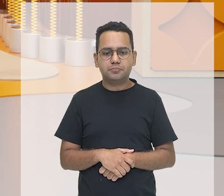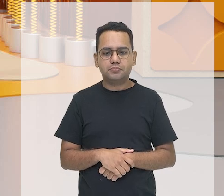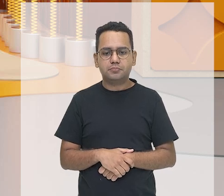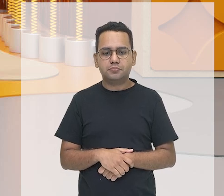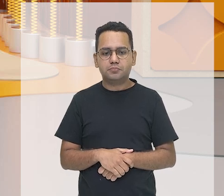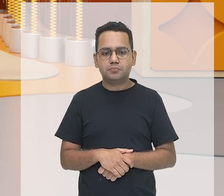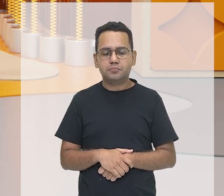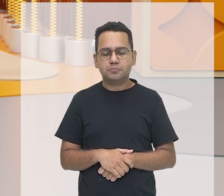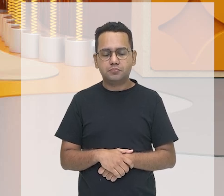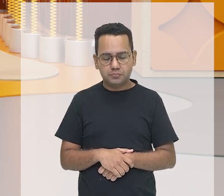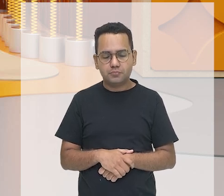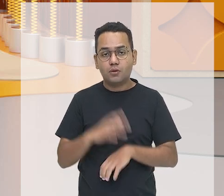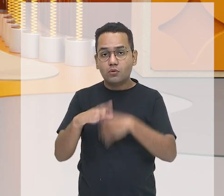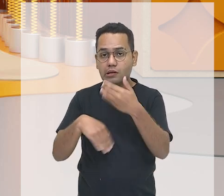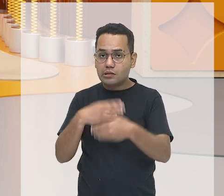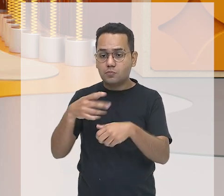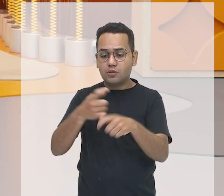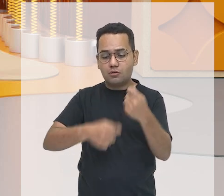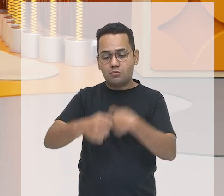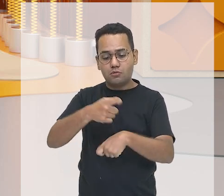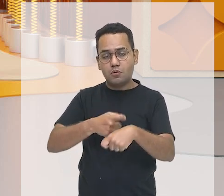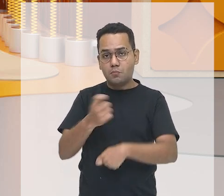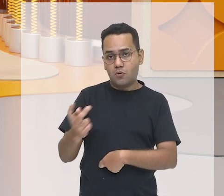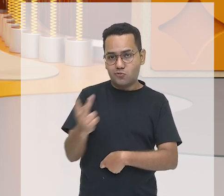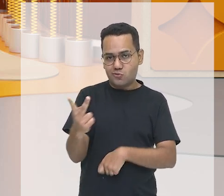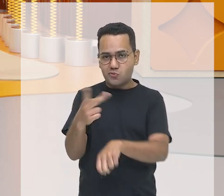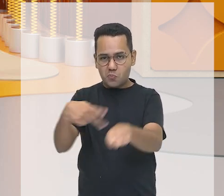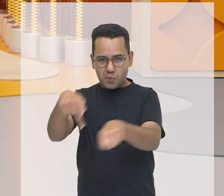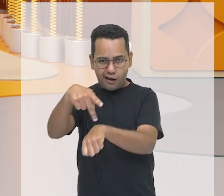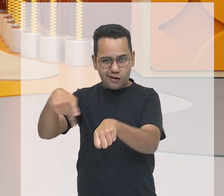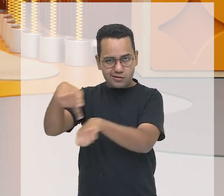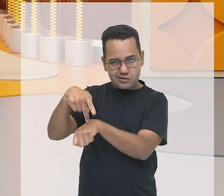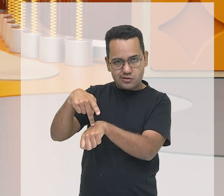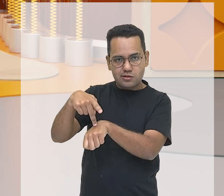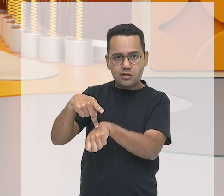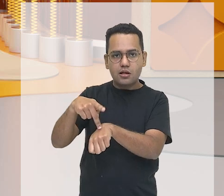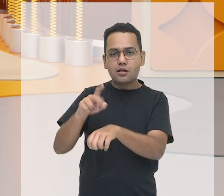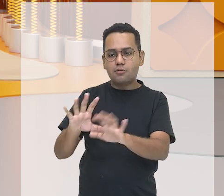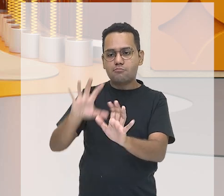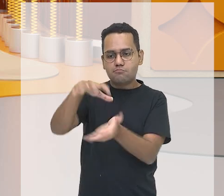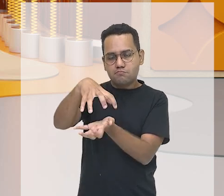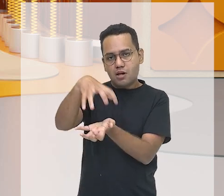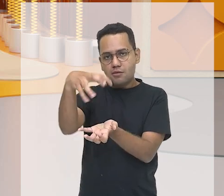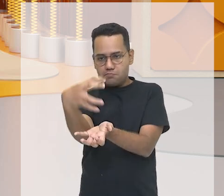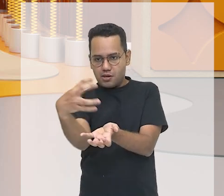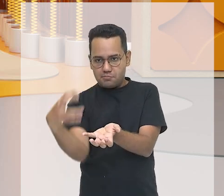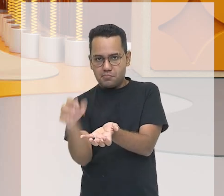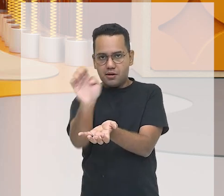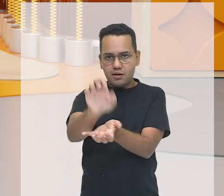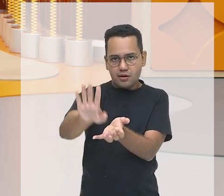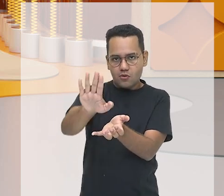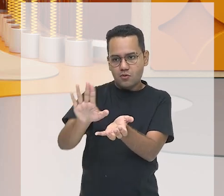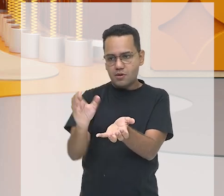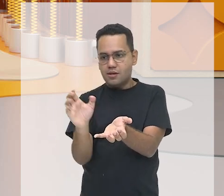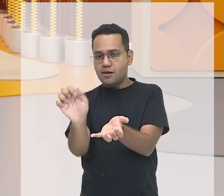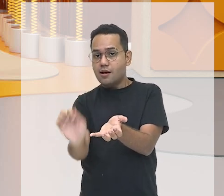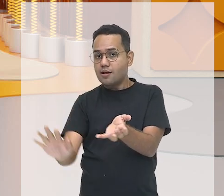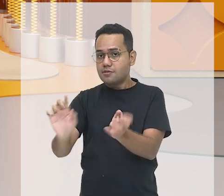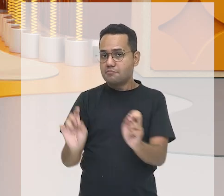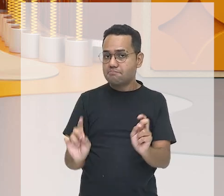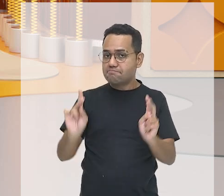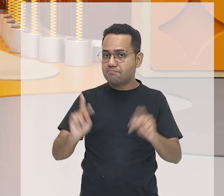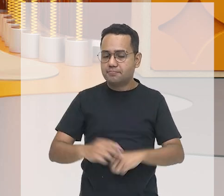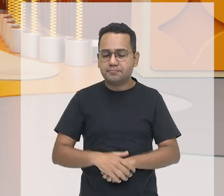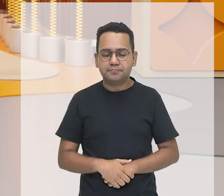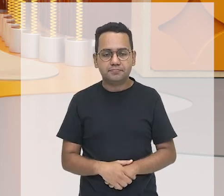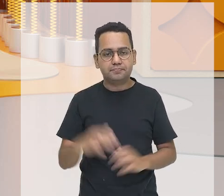em ambos os continentes, tá? Tanto na Europa quanto na Ásia, ok? Então, a gente vai estudar e analisar,